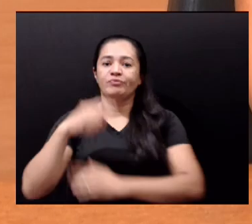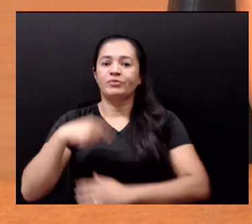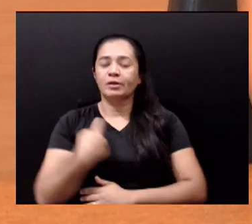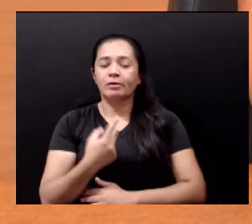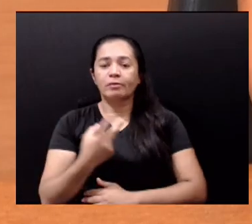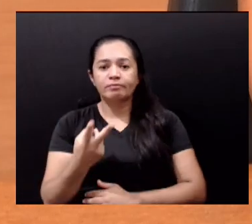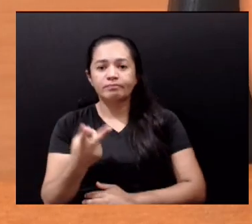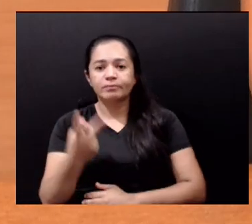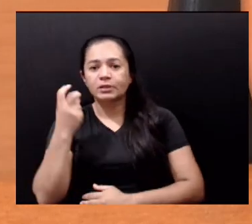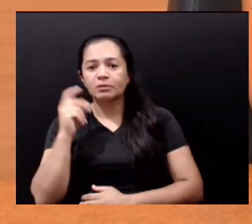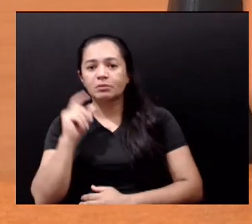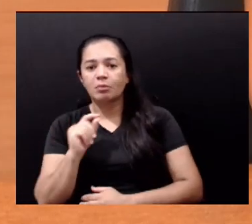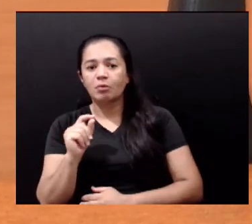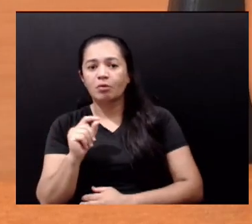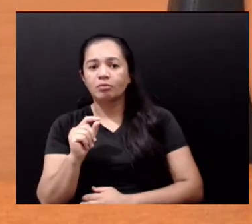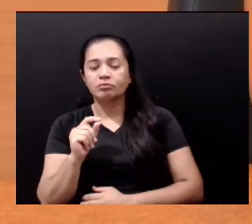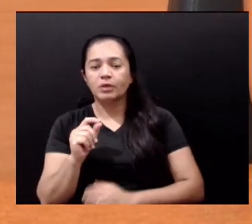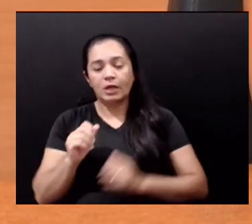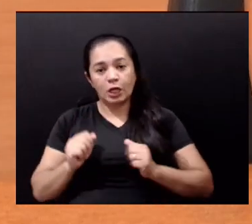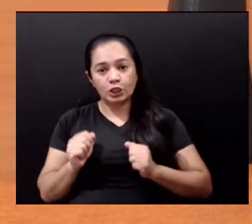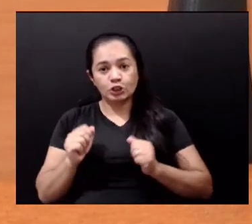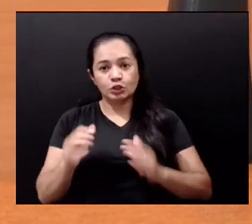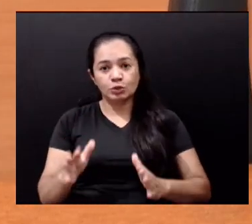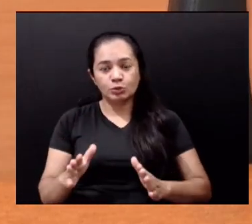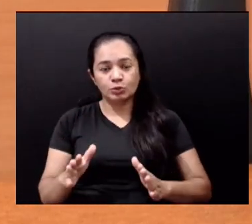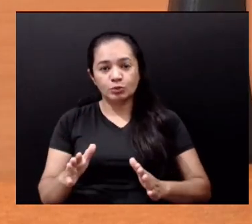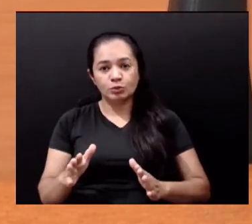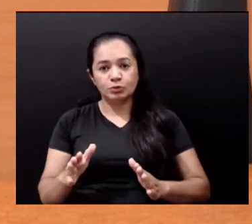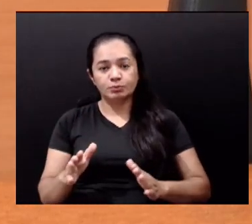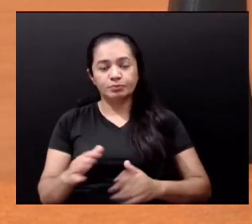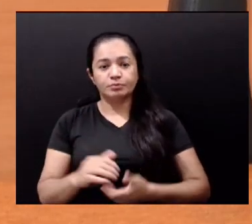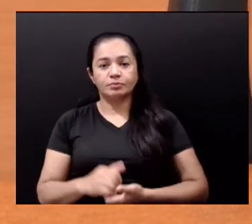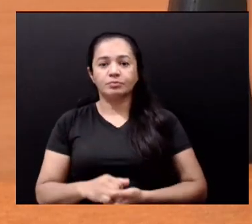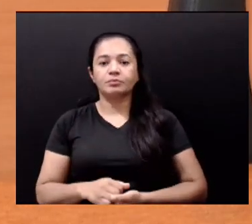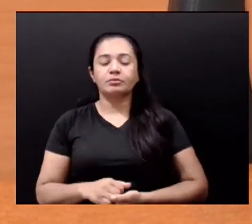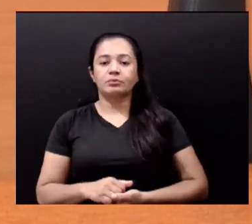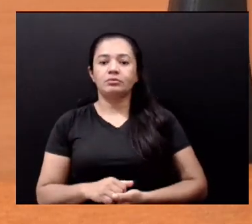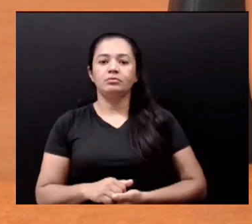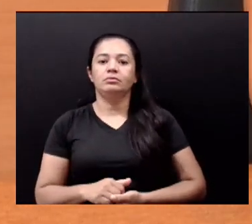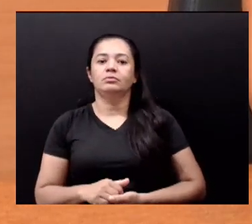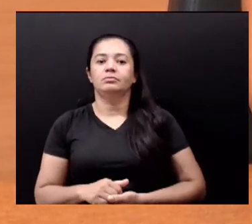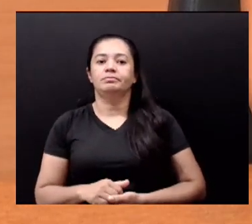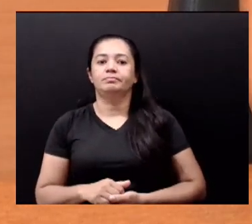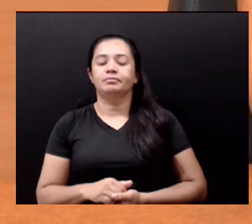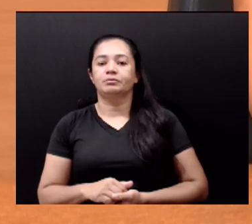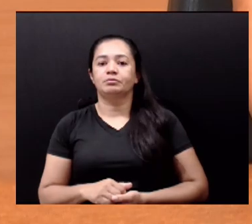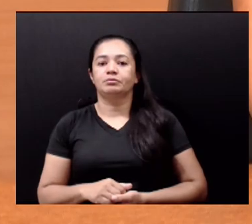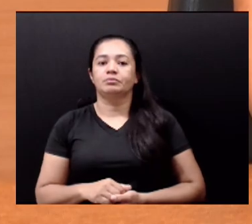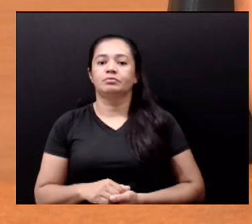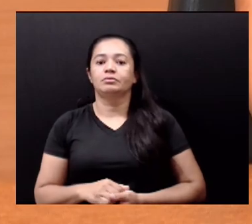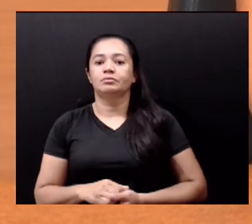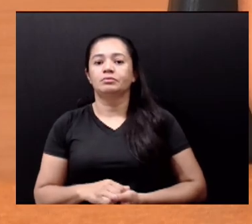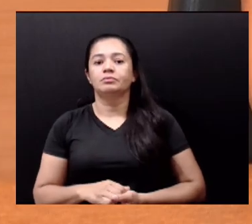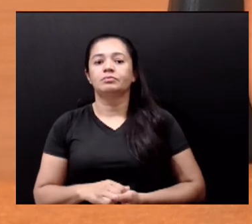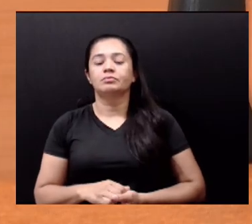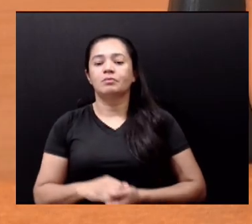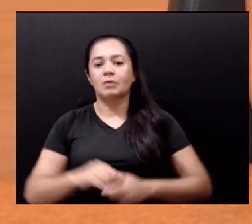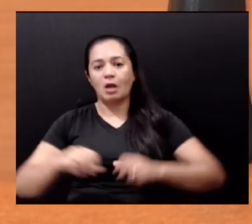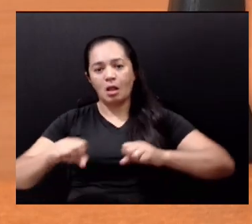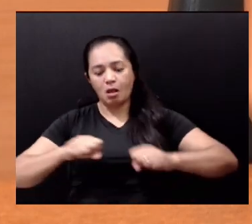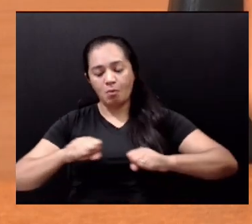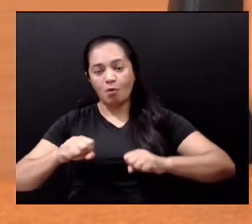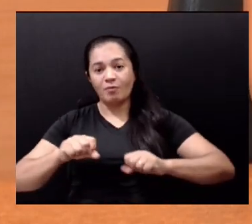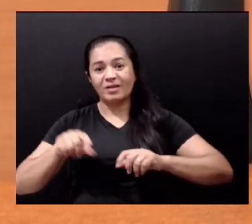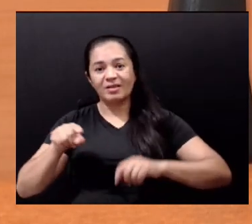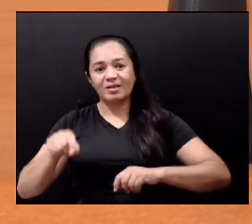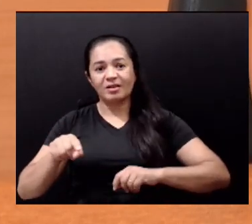essa reação conservadora com relação a a esse movimento que tem sido a